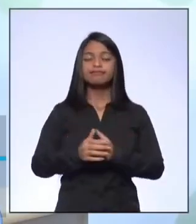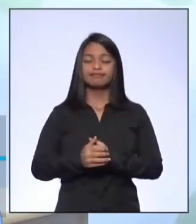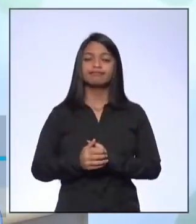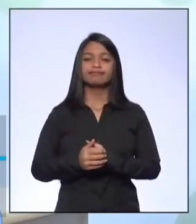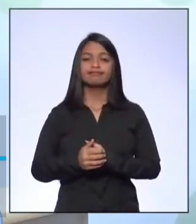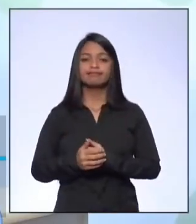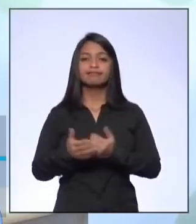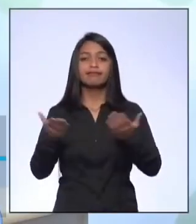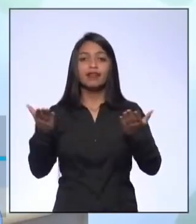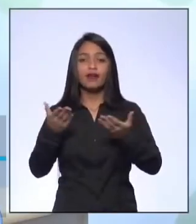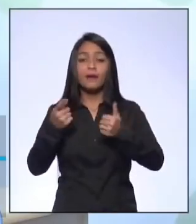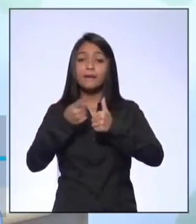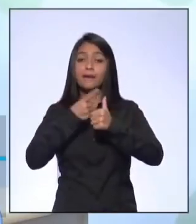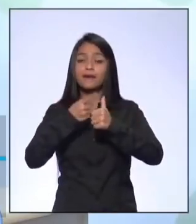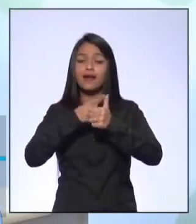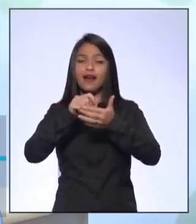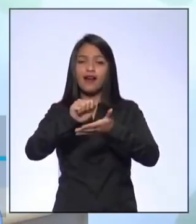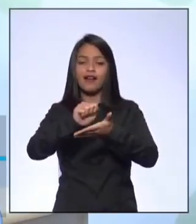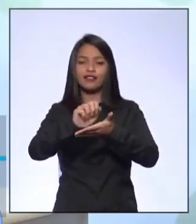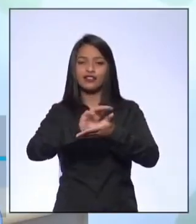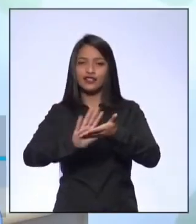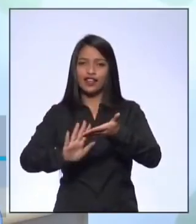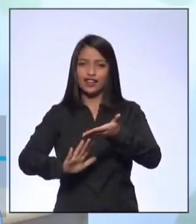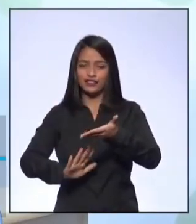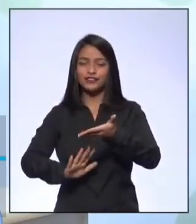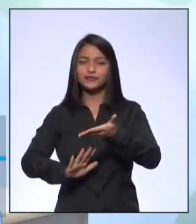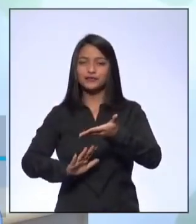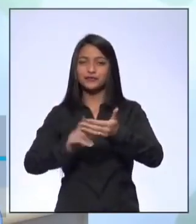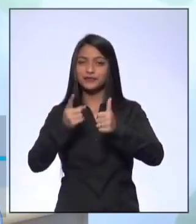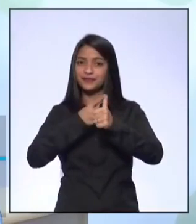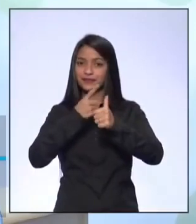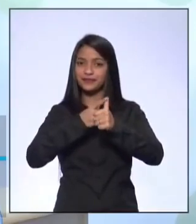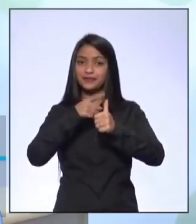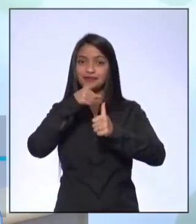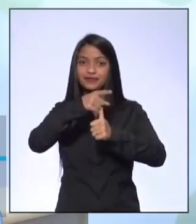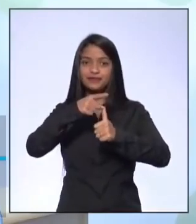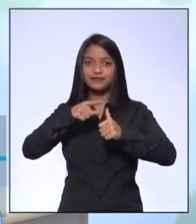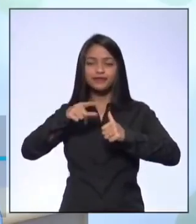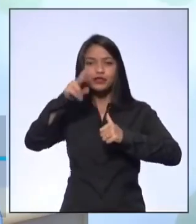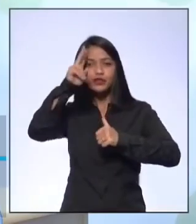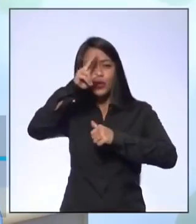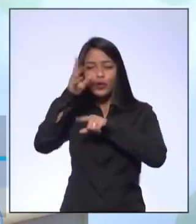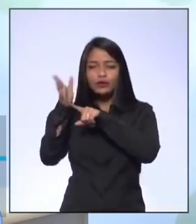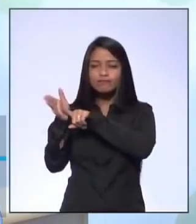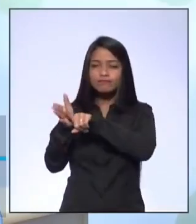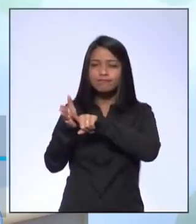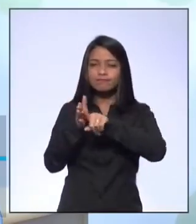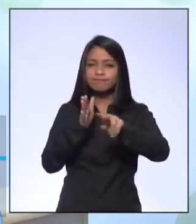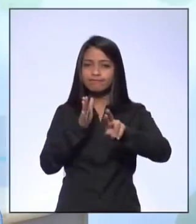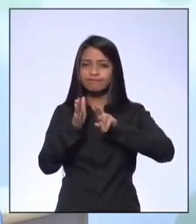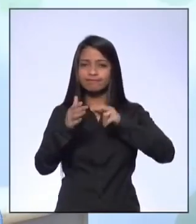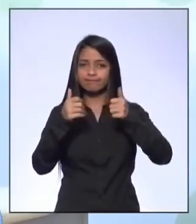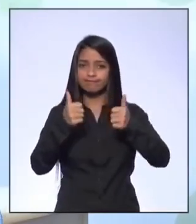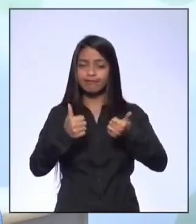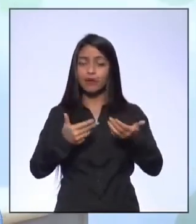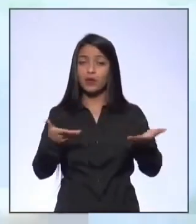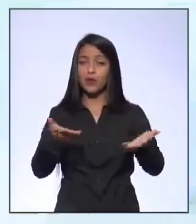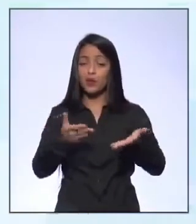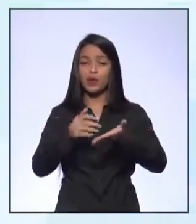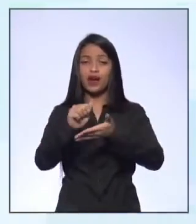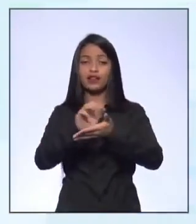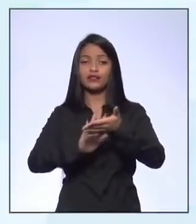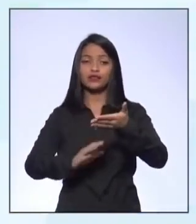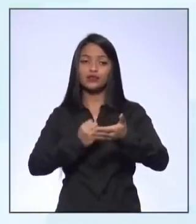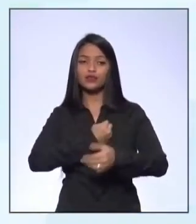vamos para a nossa primeira atividade, nossa primeira atitude historiadora de hoje. Vamos lá? Atividade